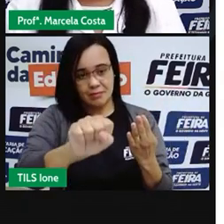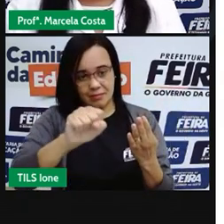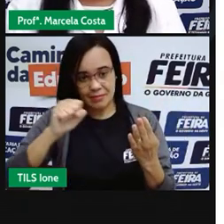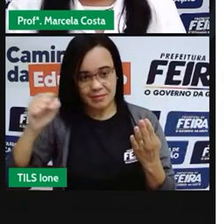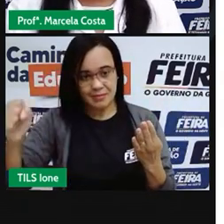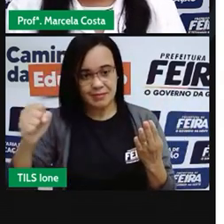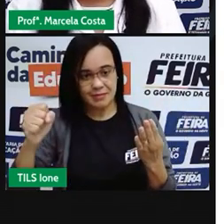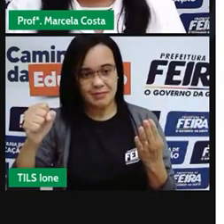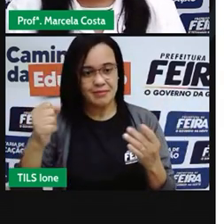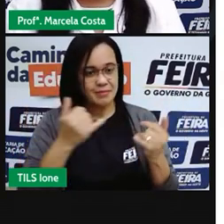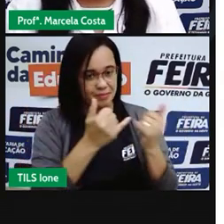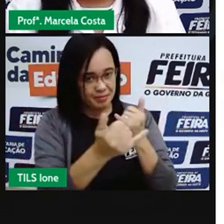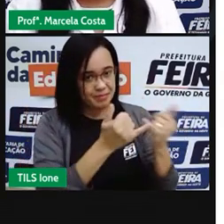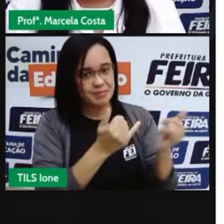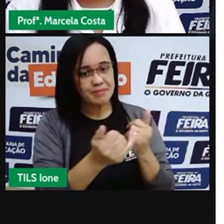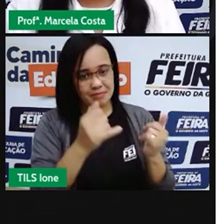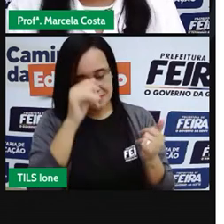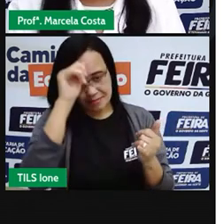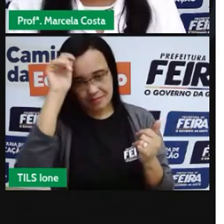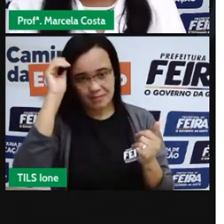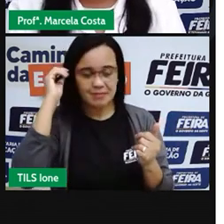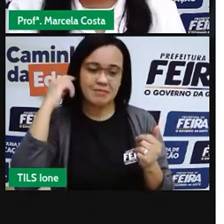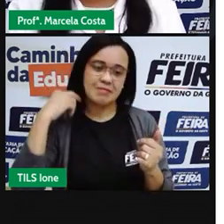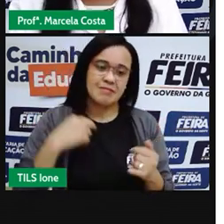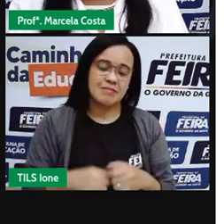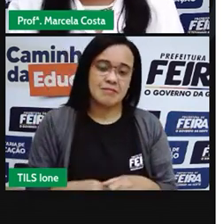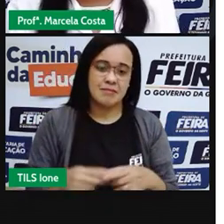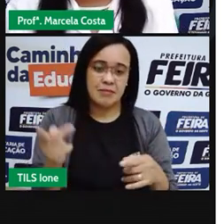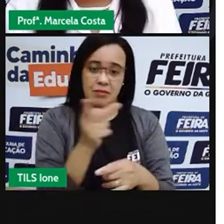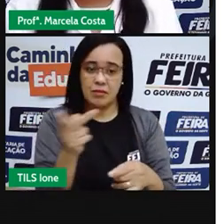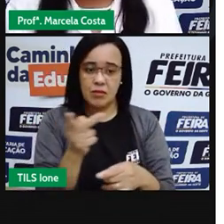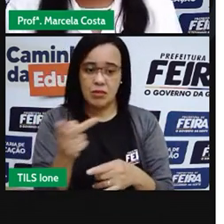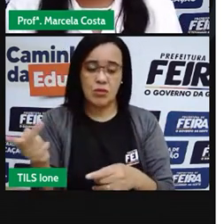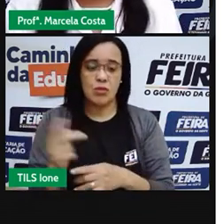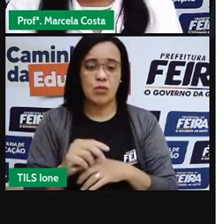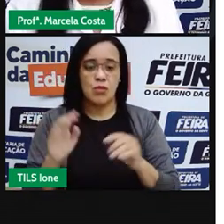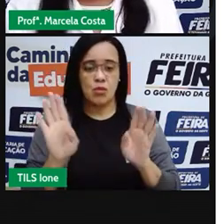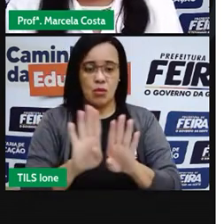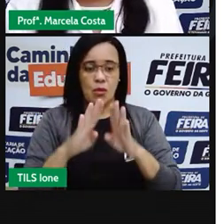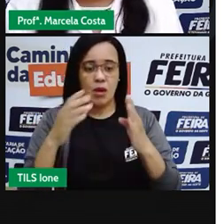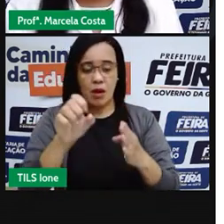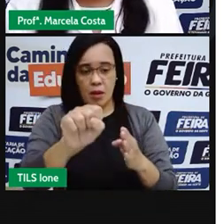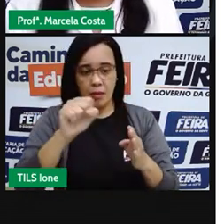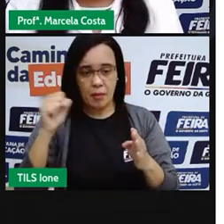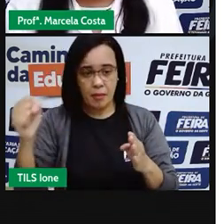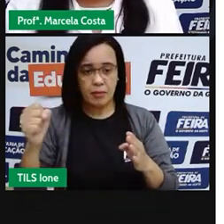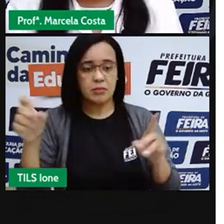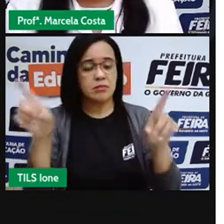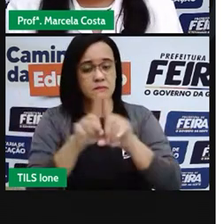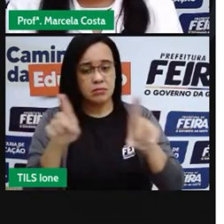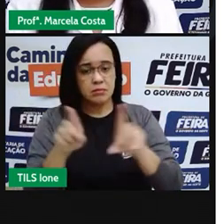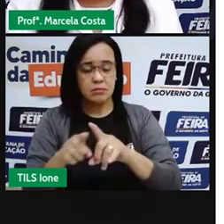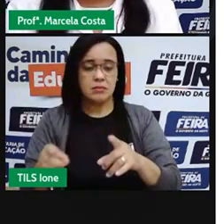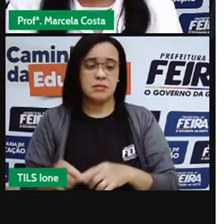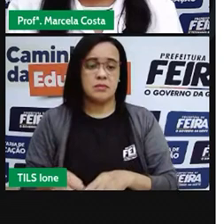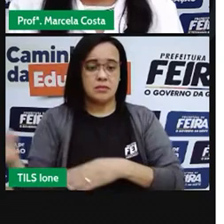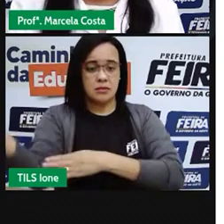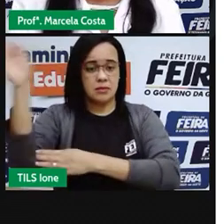Veja então aqui que tanto as portas quanto as janelas vão ter um formato retangular.